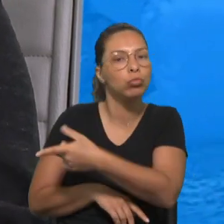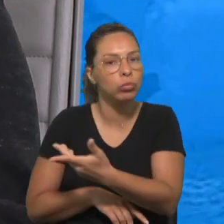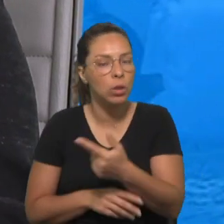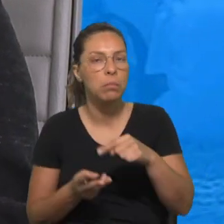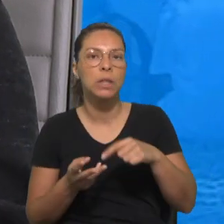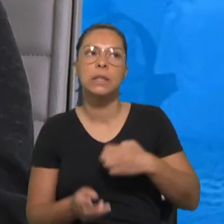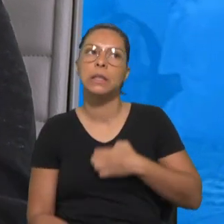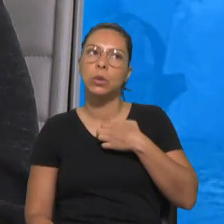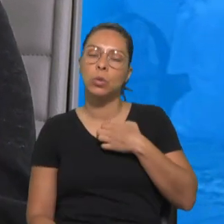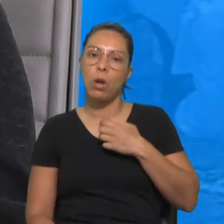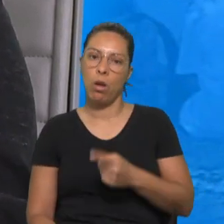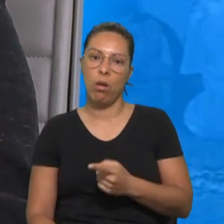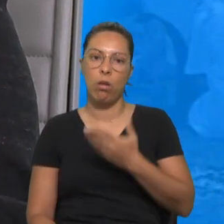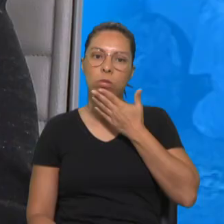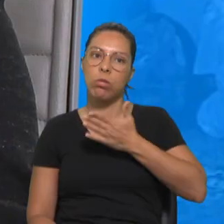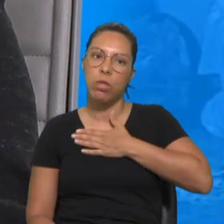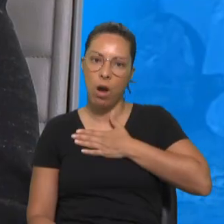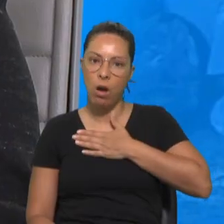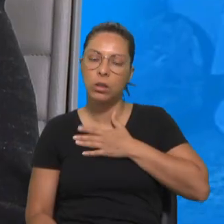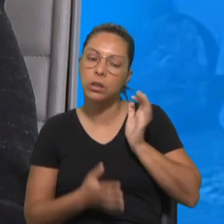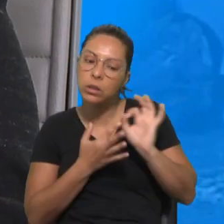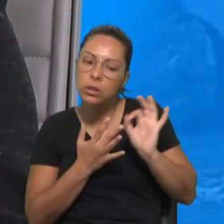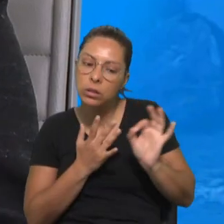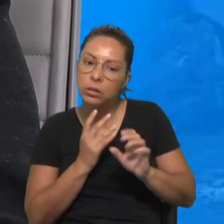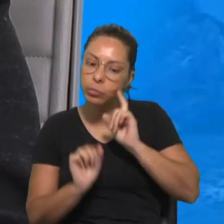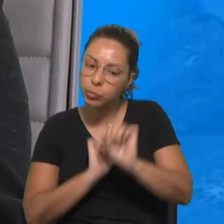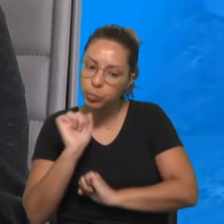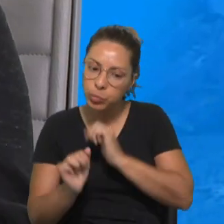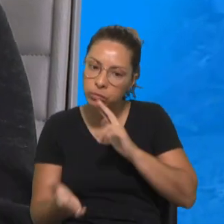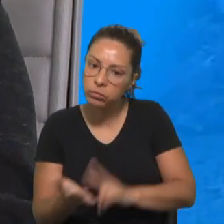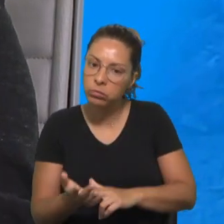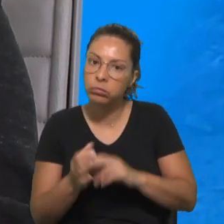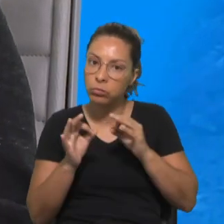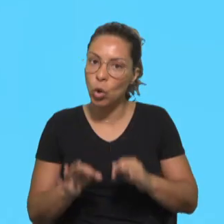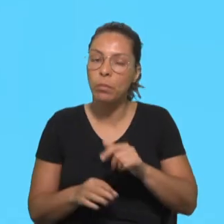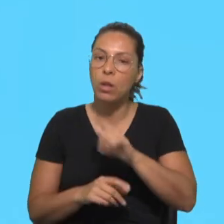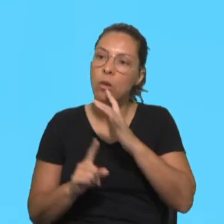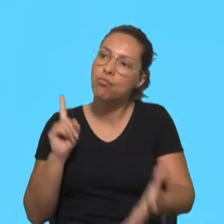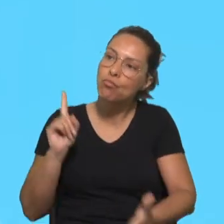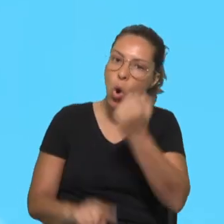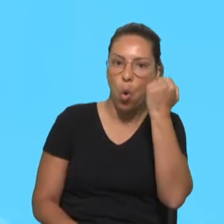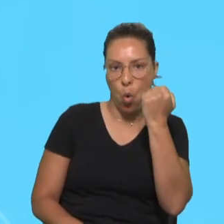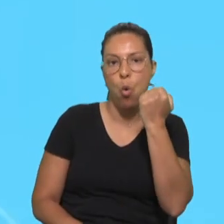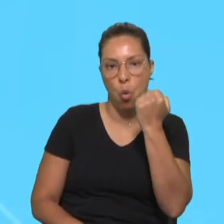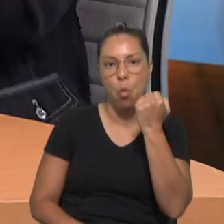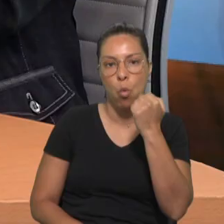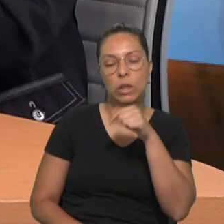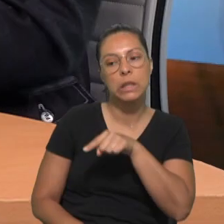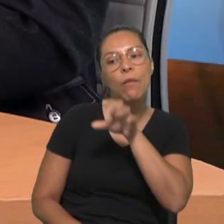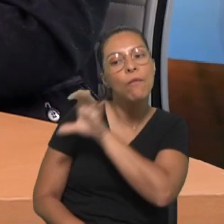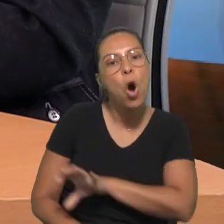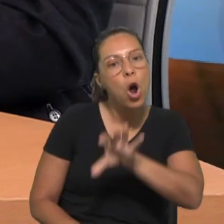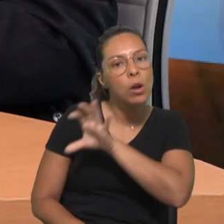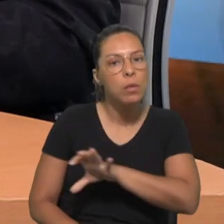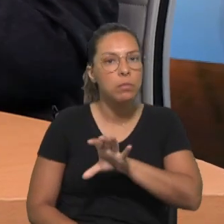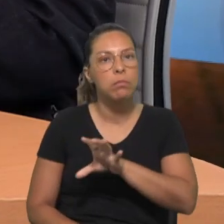nos dará critérios de leitura da realidade que depois nos podem levar a conceber também a forma de atuar